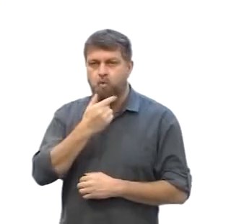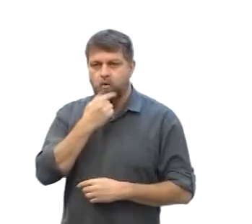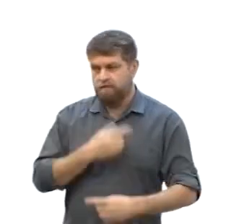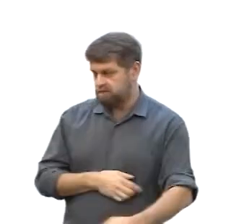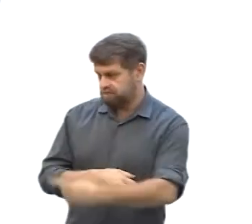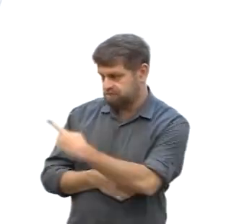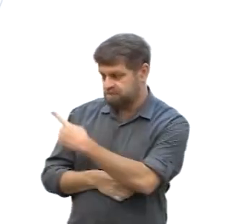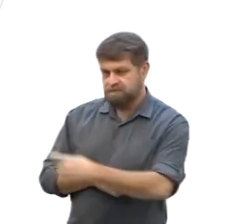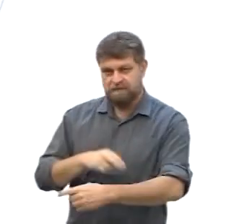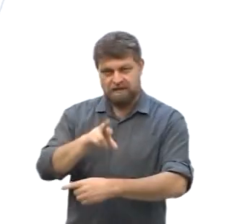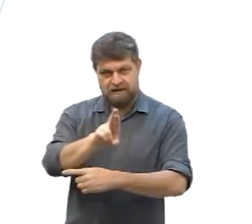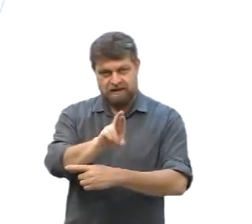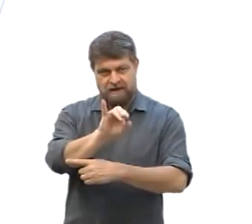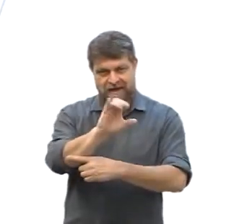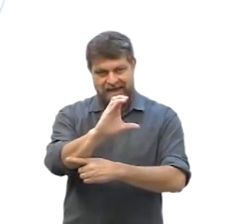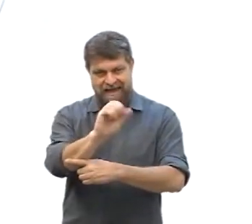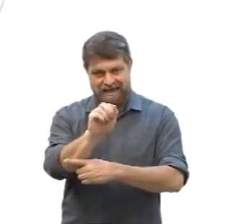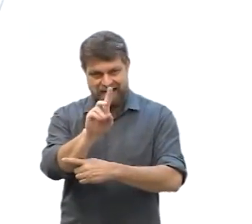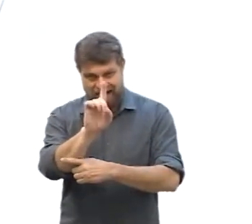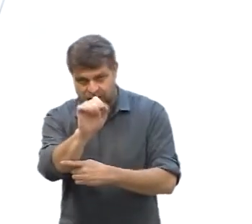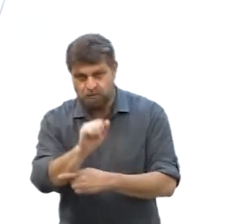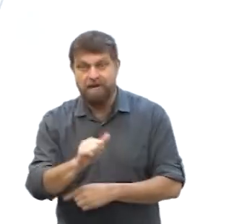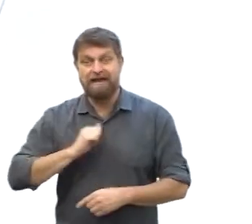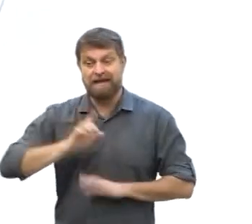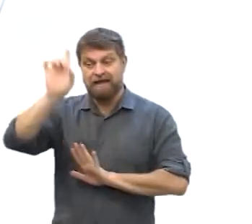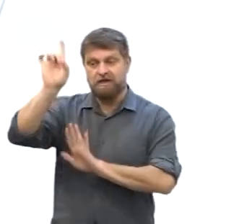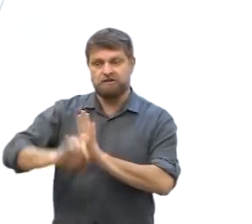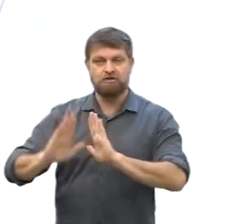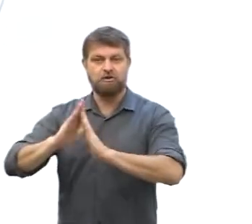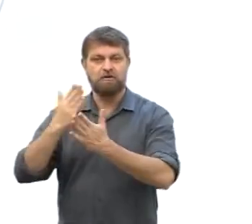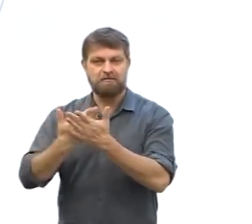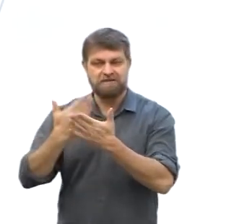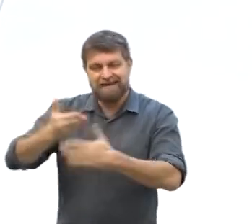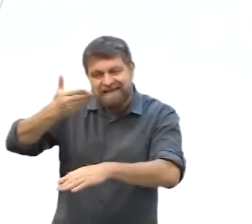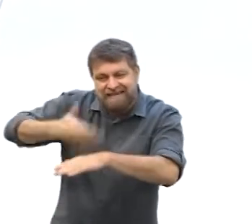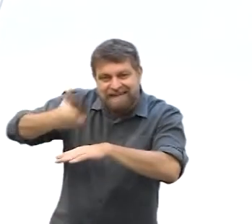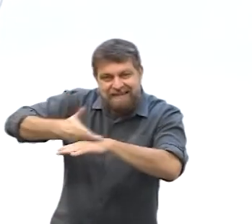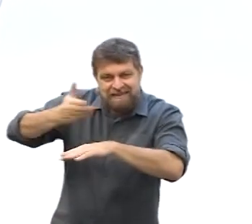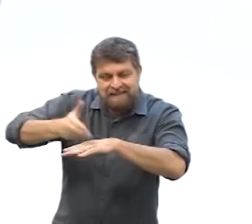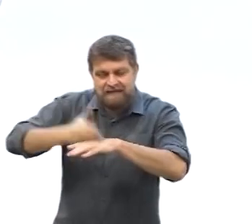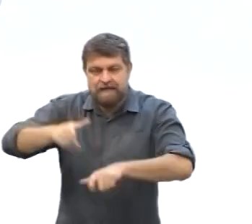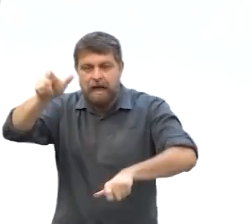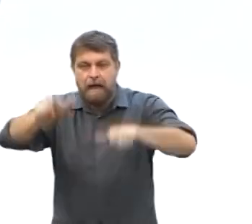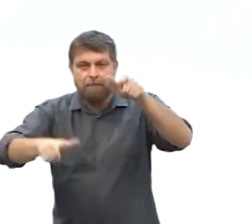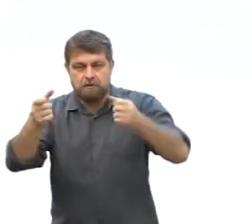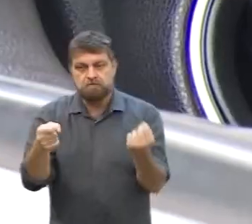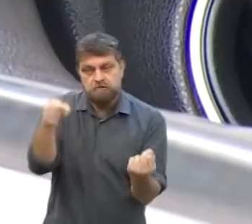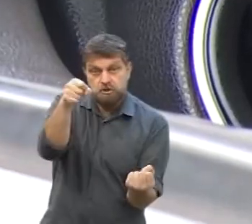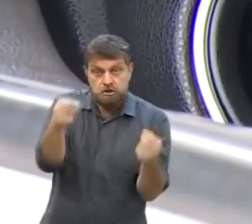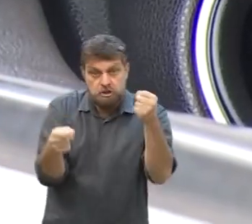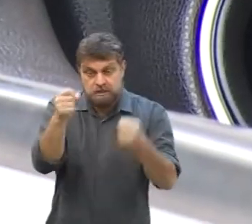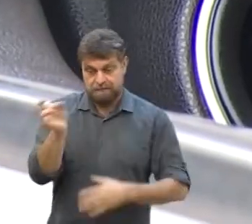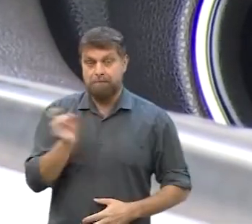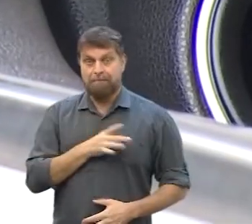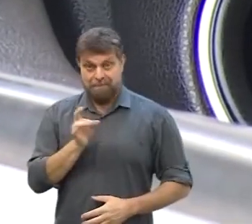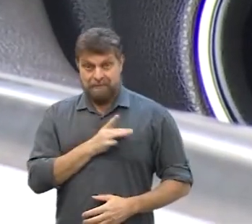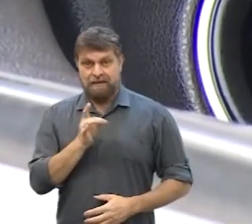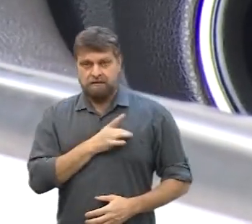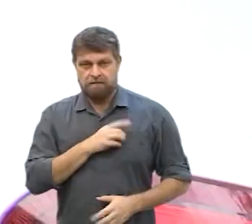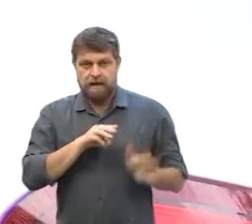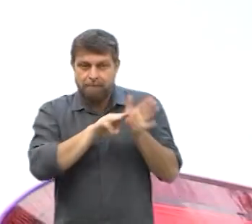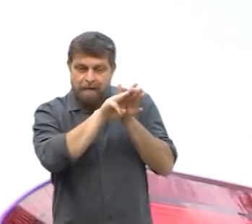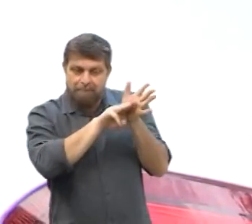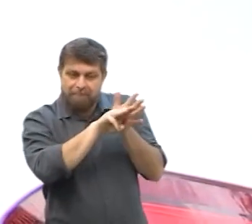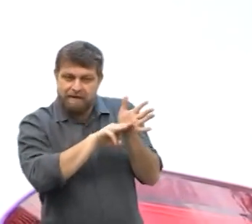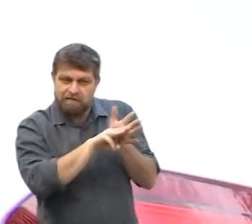do Ricardo, que é diretor de uma escola de Campinas especializada em treinamento para pessoas que têm medo de dirigir.